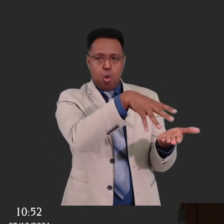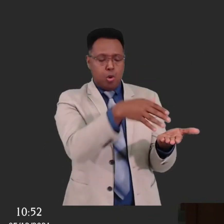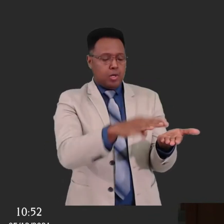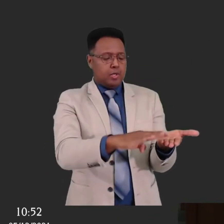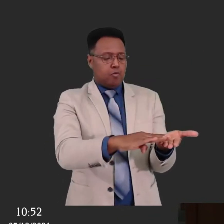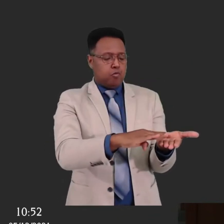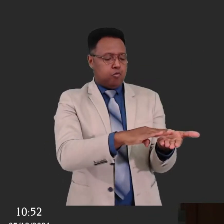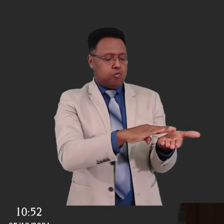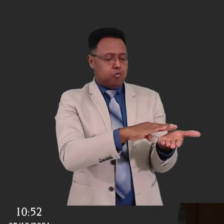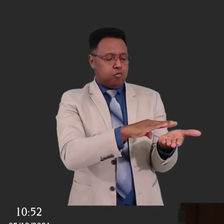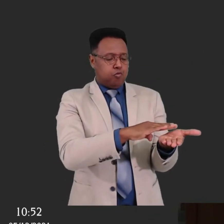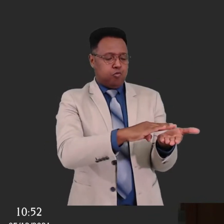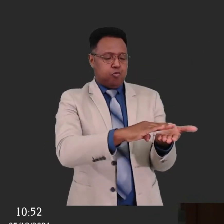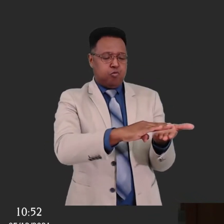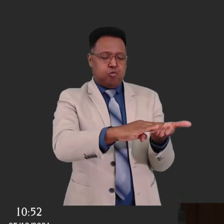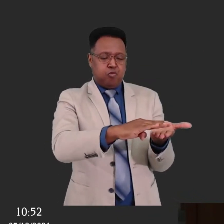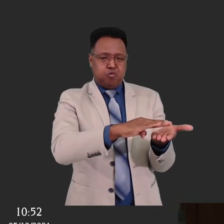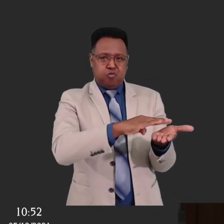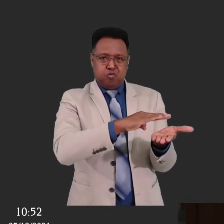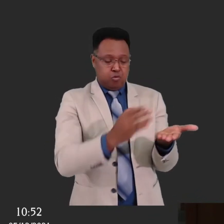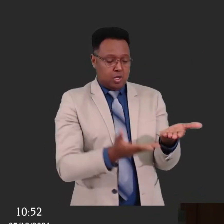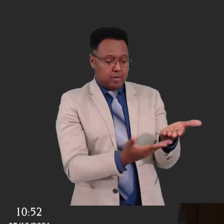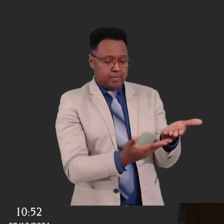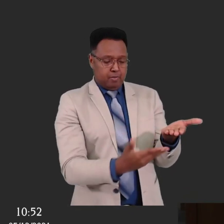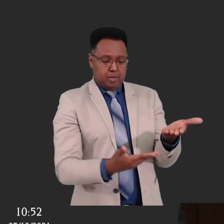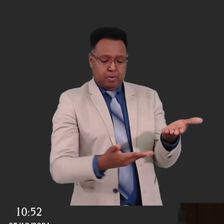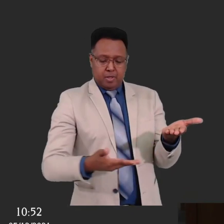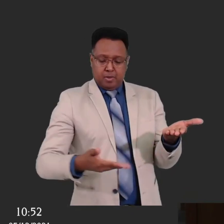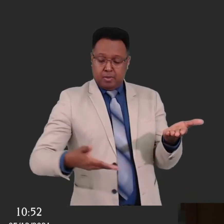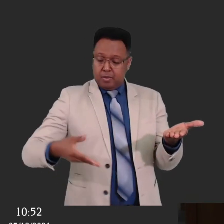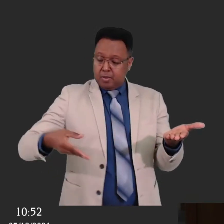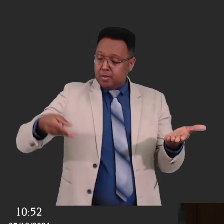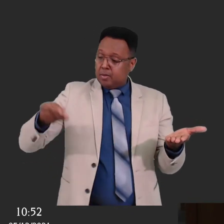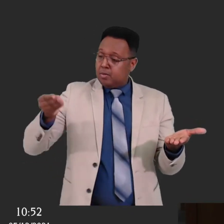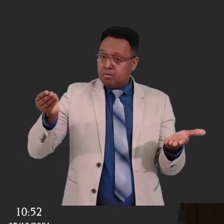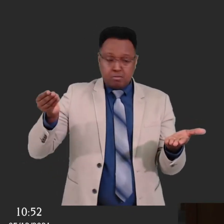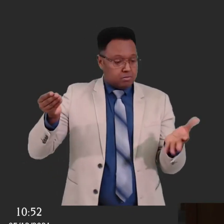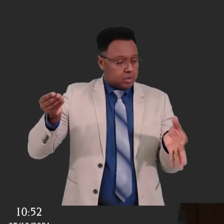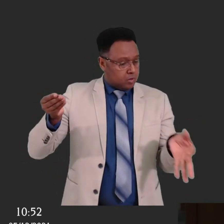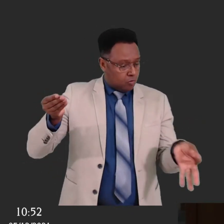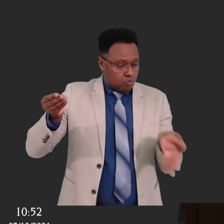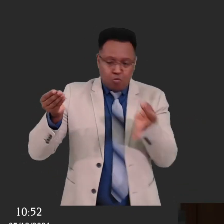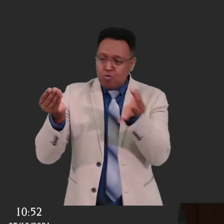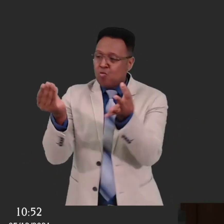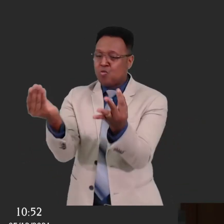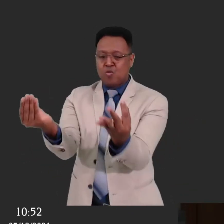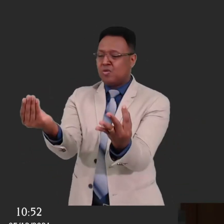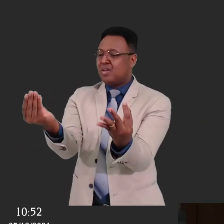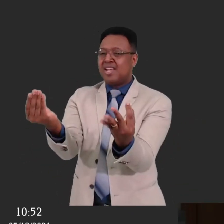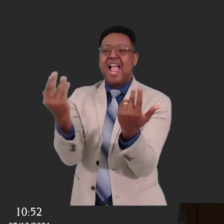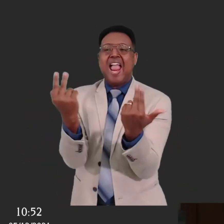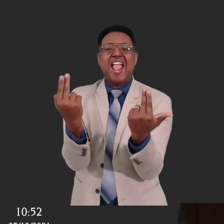está naquele documento. Uma fotografia, pega um papel branco, coloca na máquina